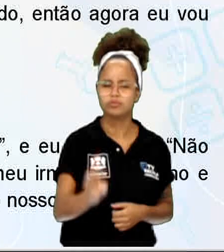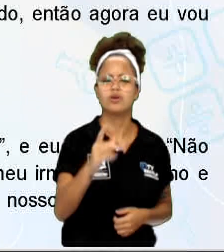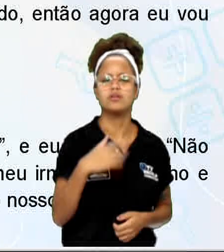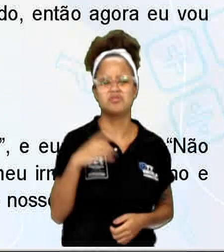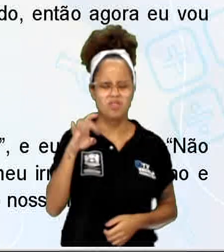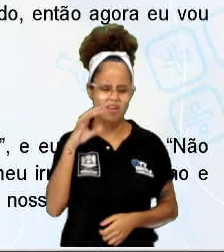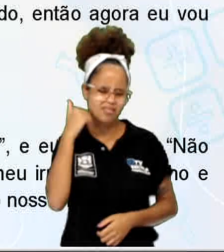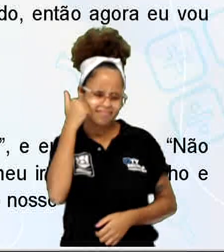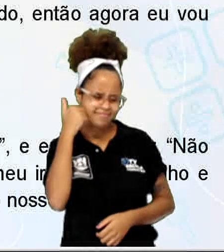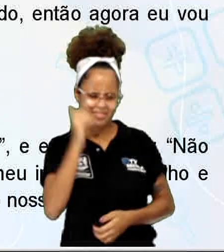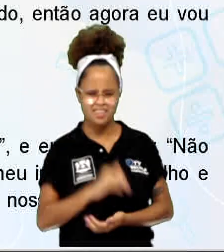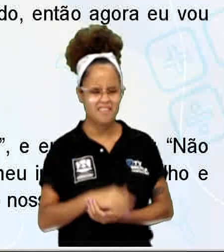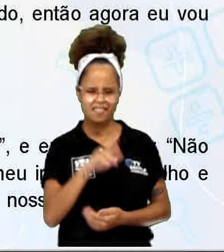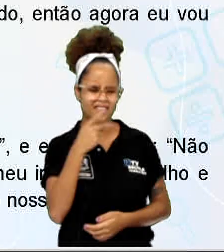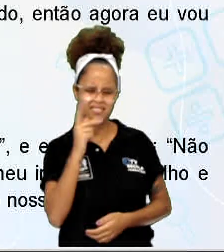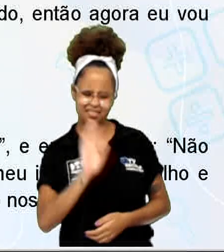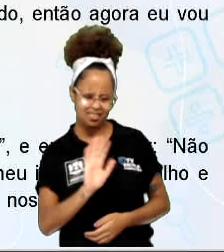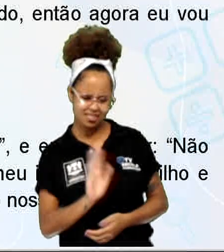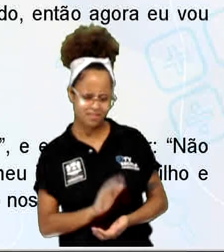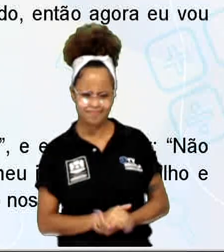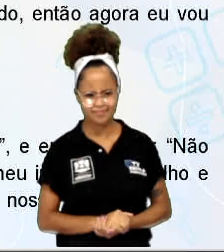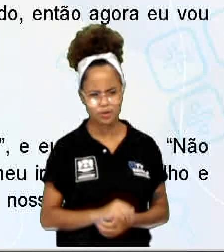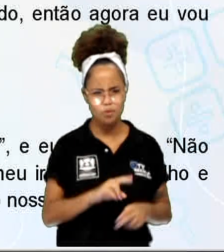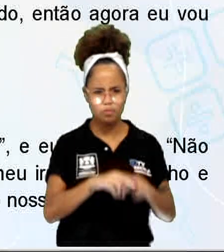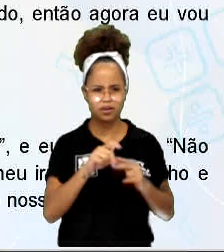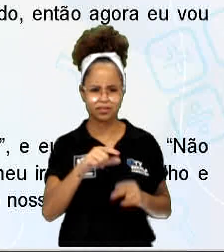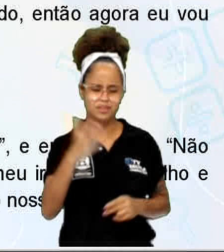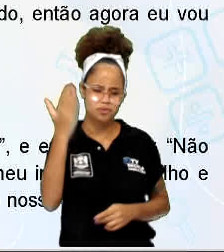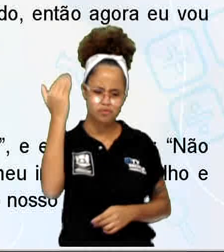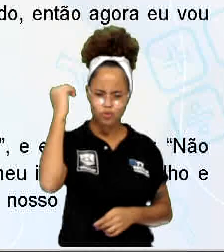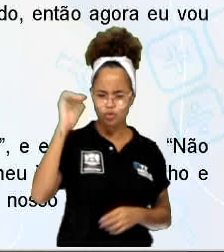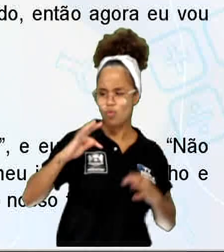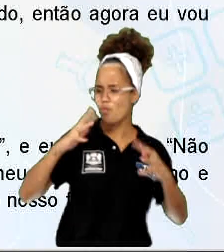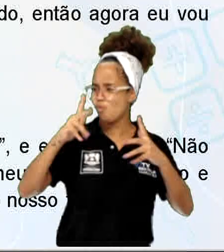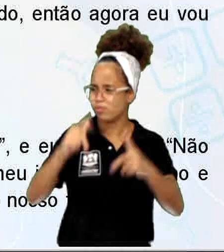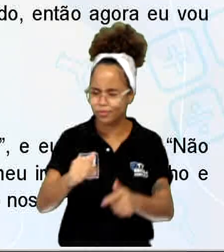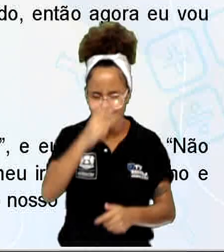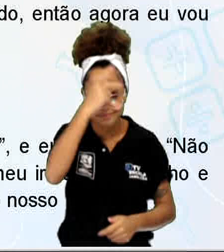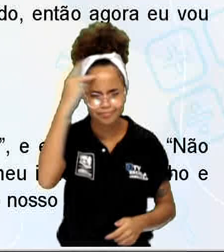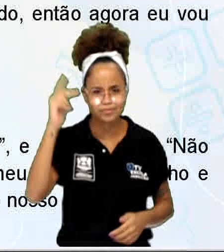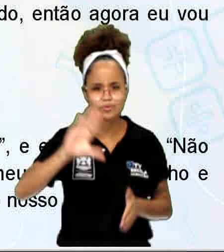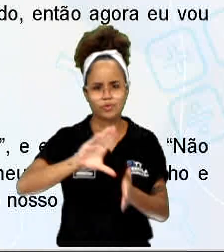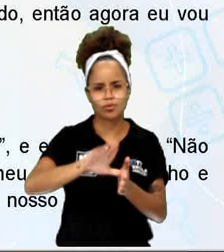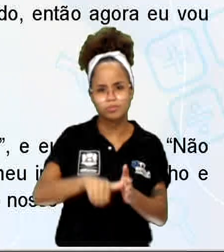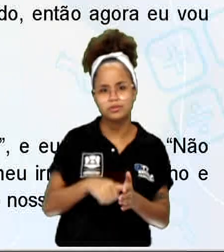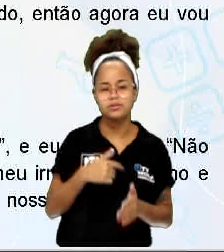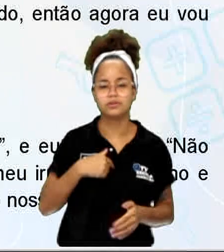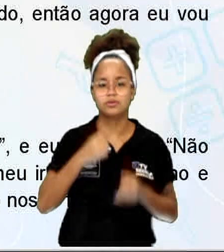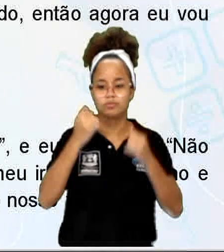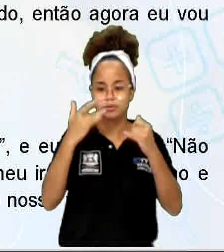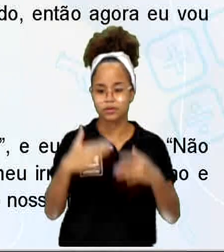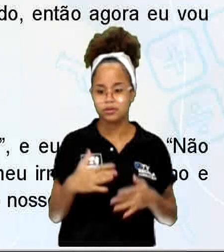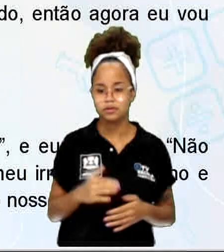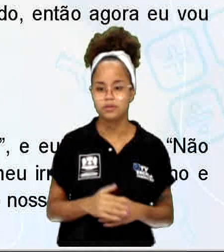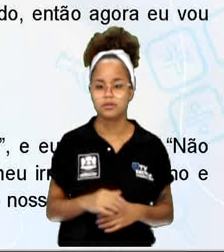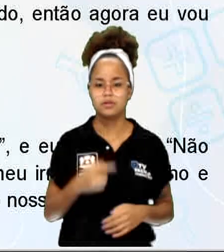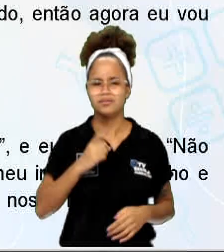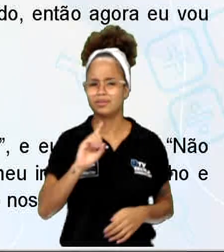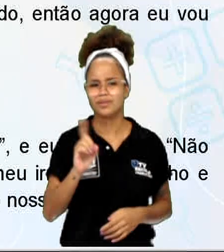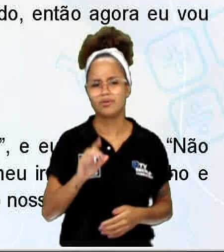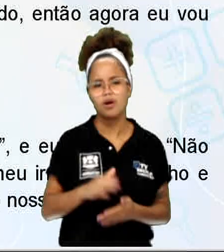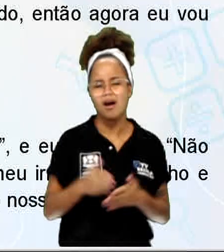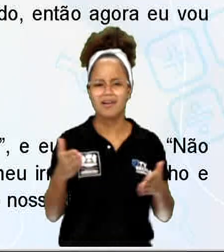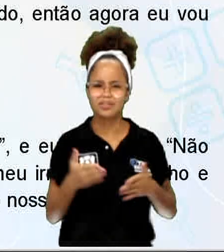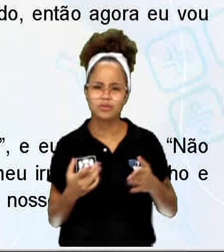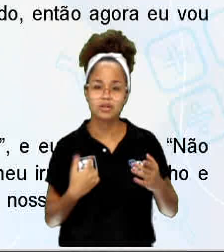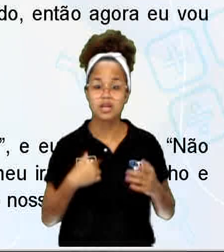Dirão, deixa de ser boba, desde Cabral que aqui todo mundo rouba. E eu vou dizer, não importa, será esse o meu